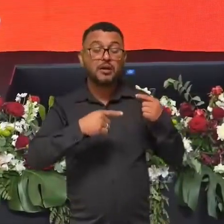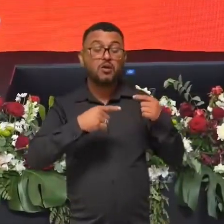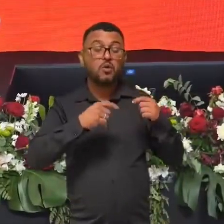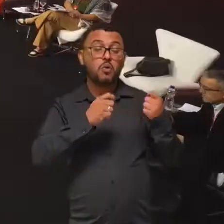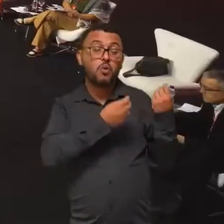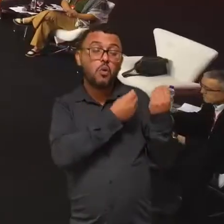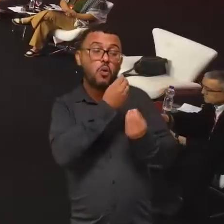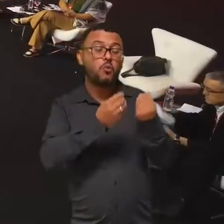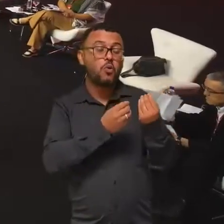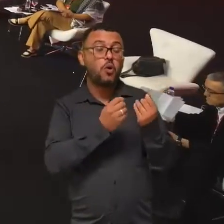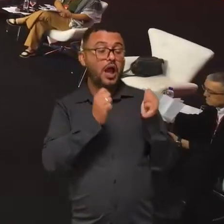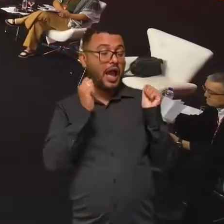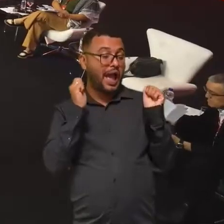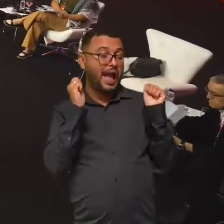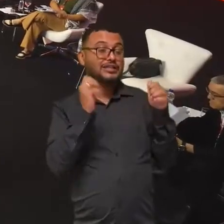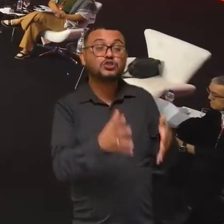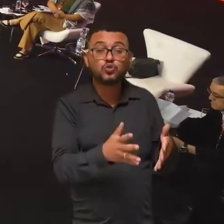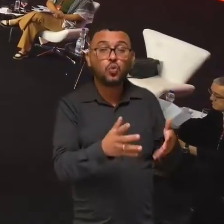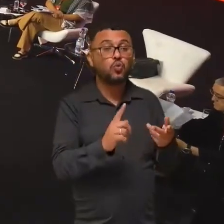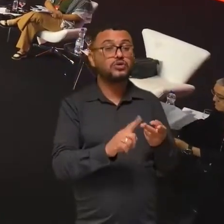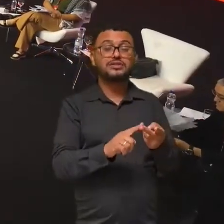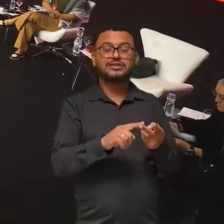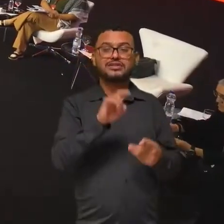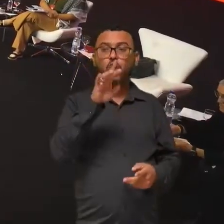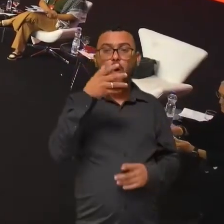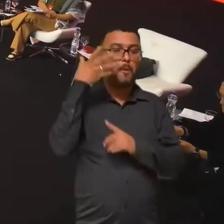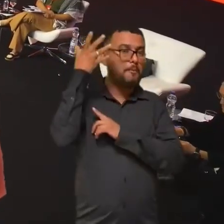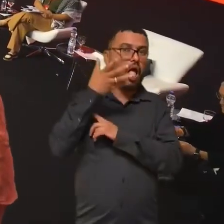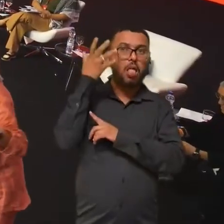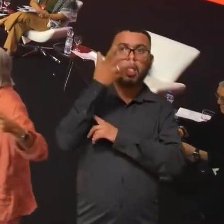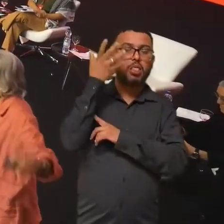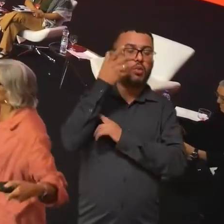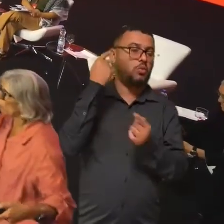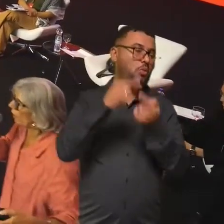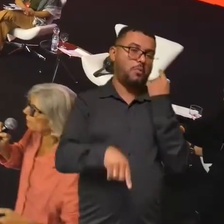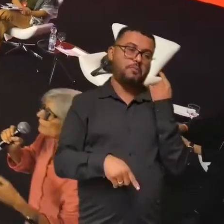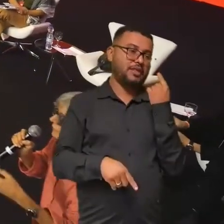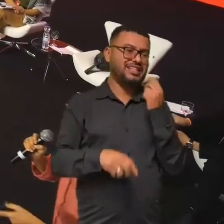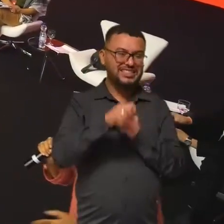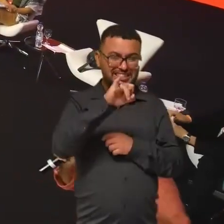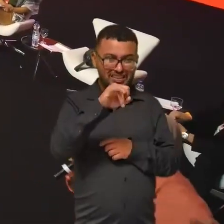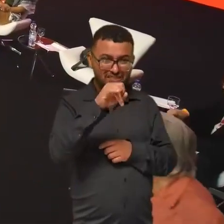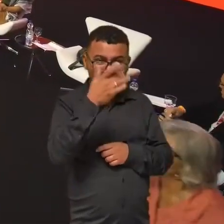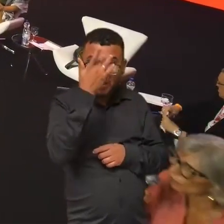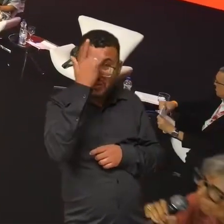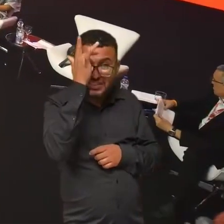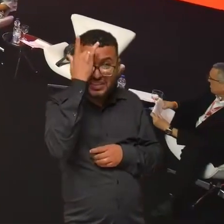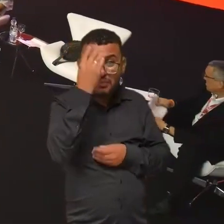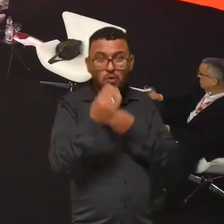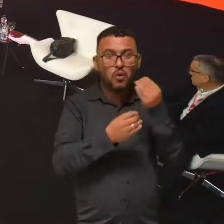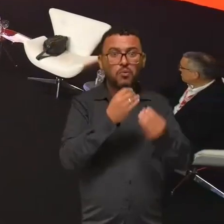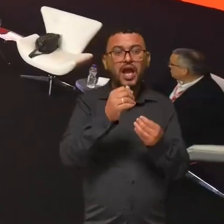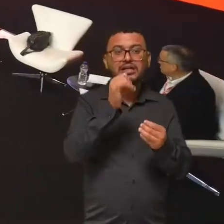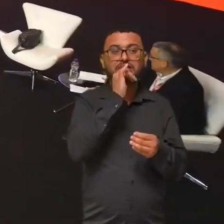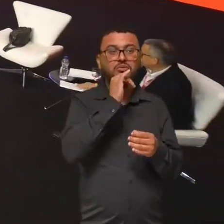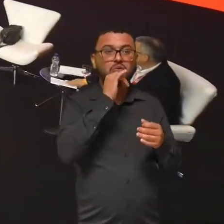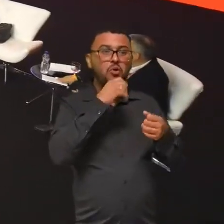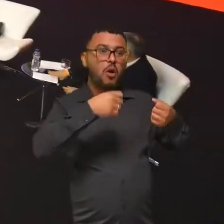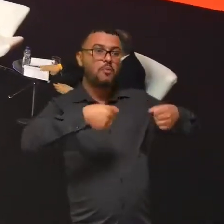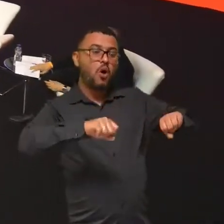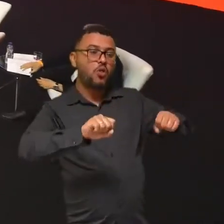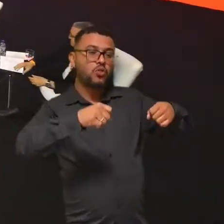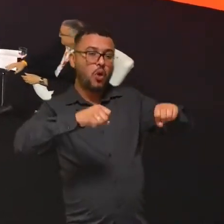não só pelo seu discurso. Se você não sabe que o motoboy precisa de um ponto de apoio onde ele possa